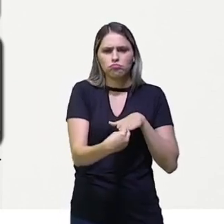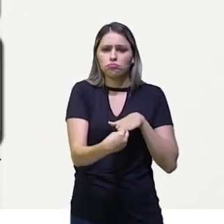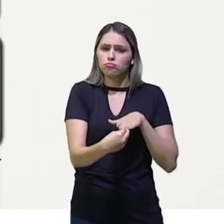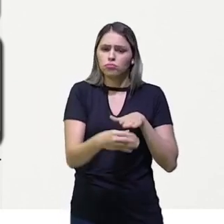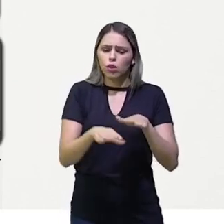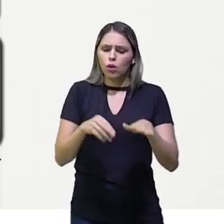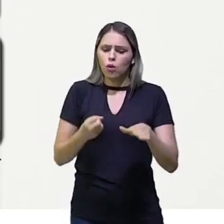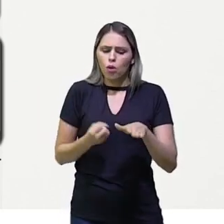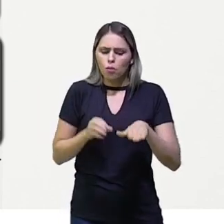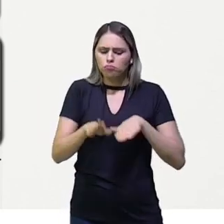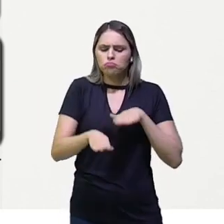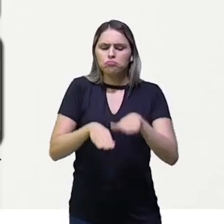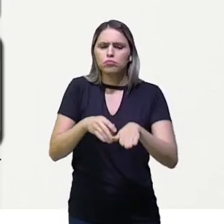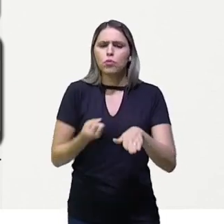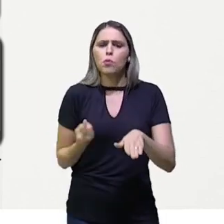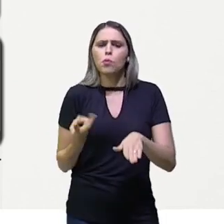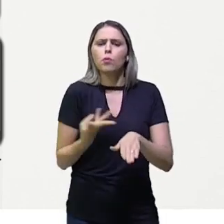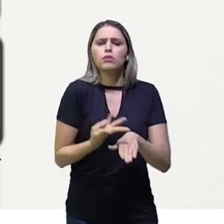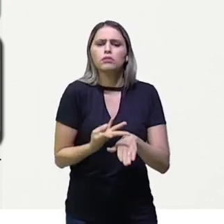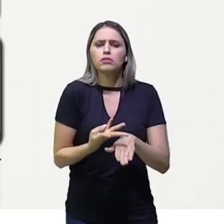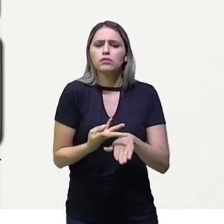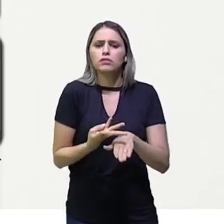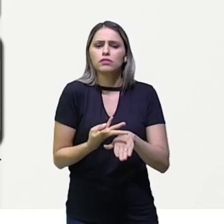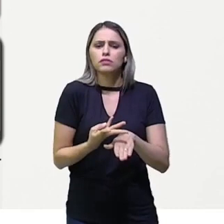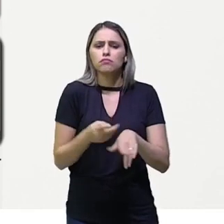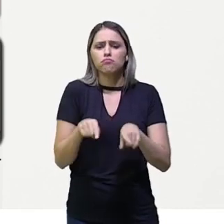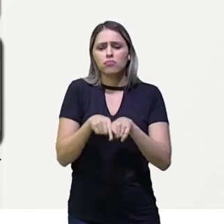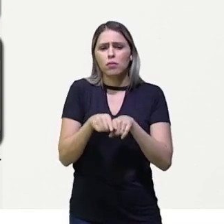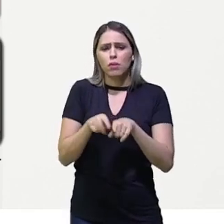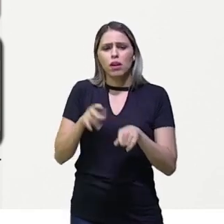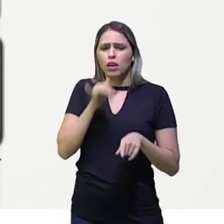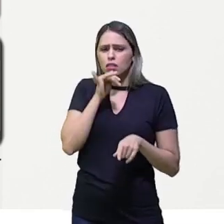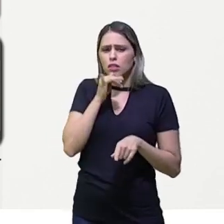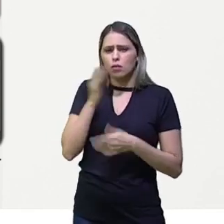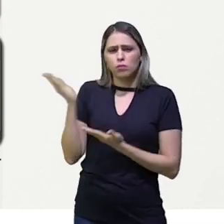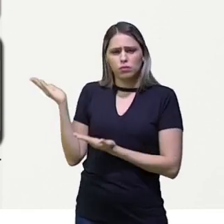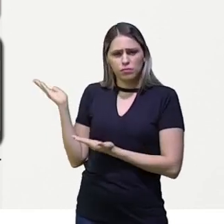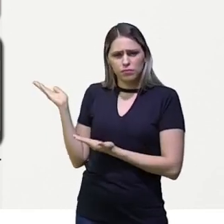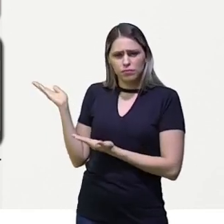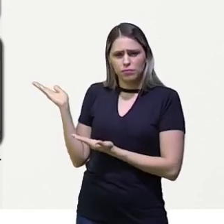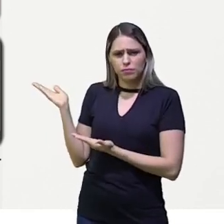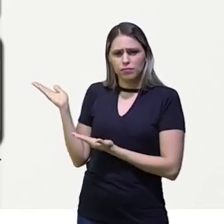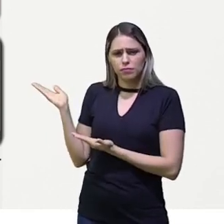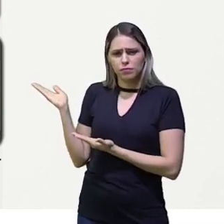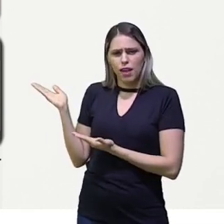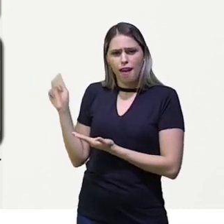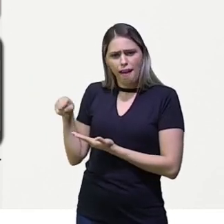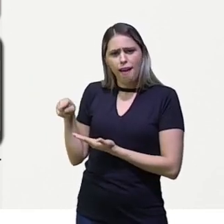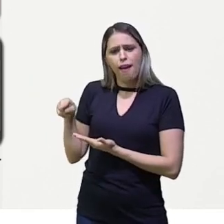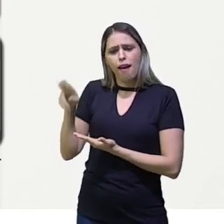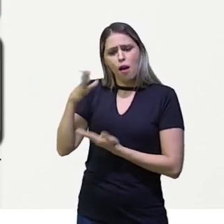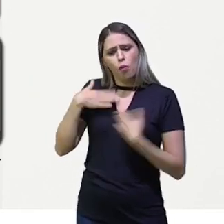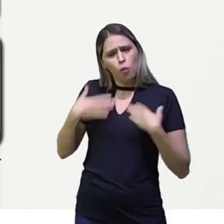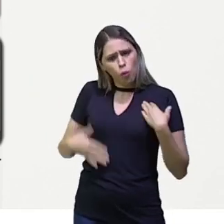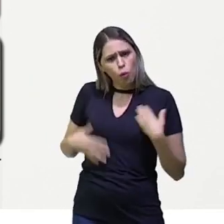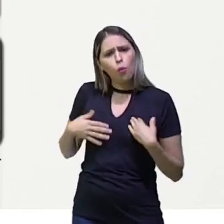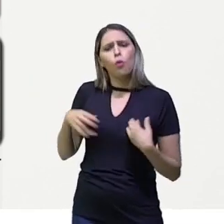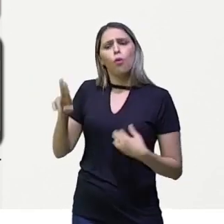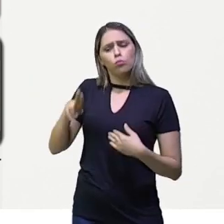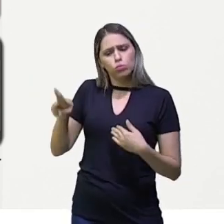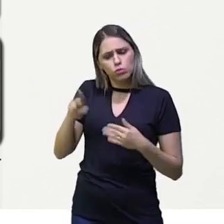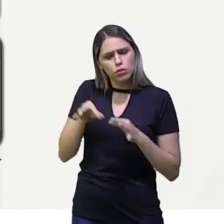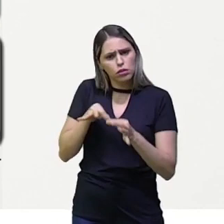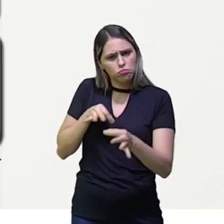os passos, como está marcado aqui, novamente, uma parte do corpo humano fazendo parte